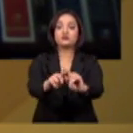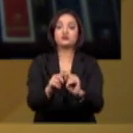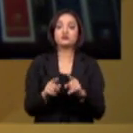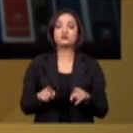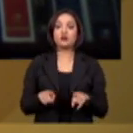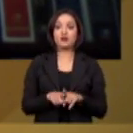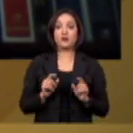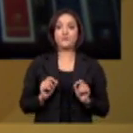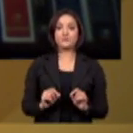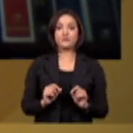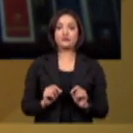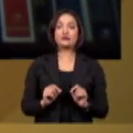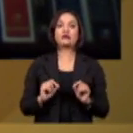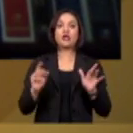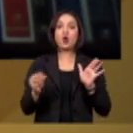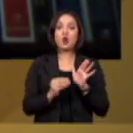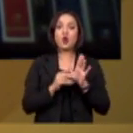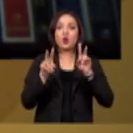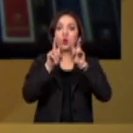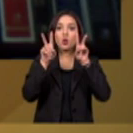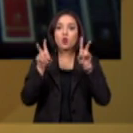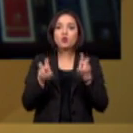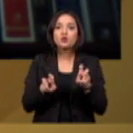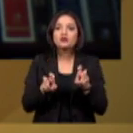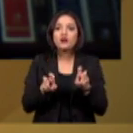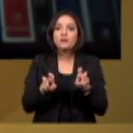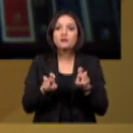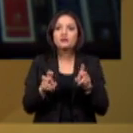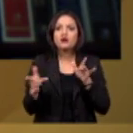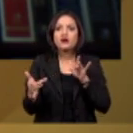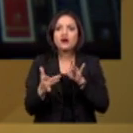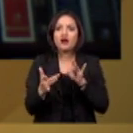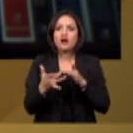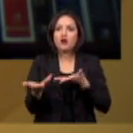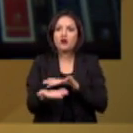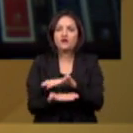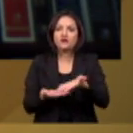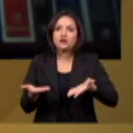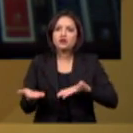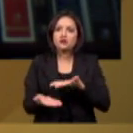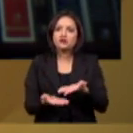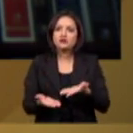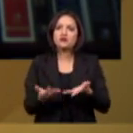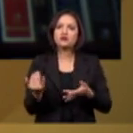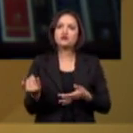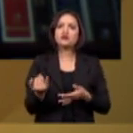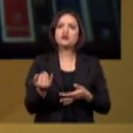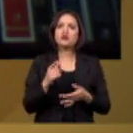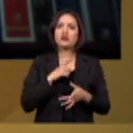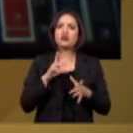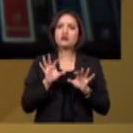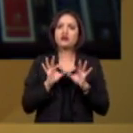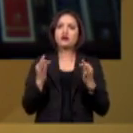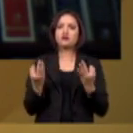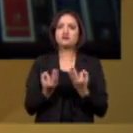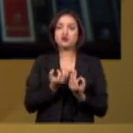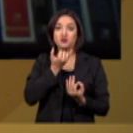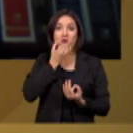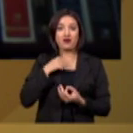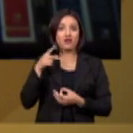então do tema da áfrica canal e elemento ar a